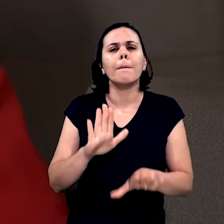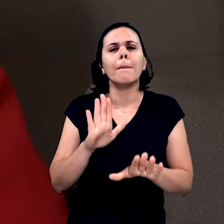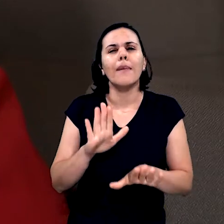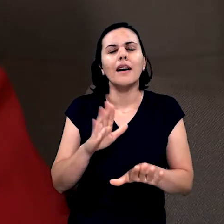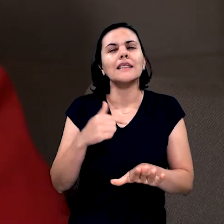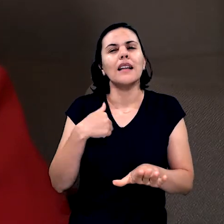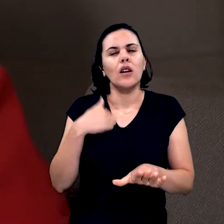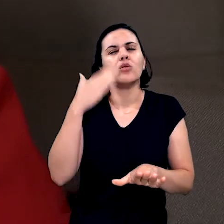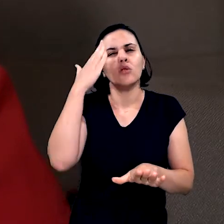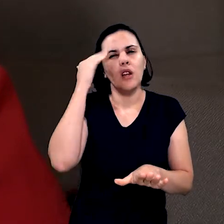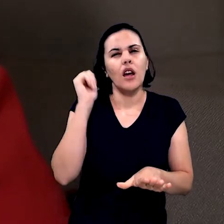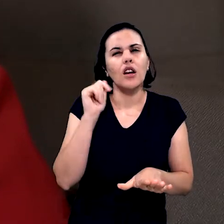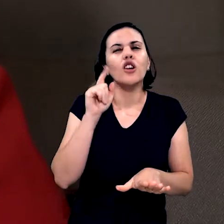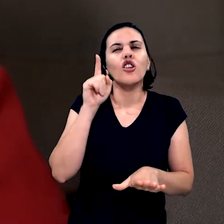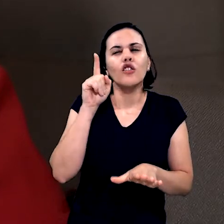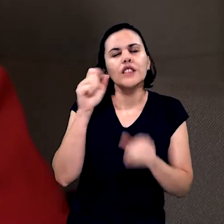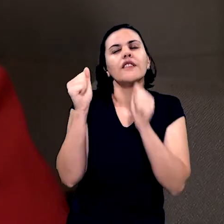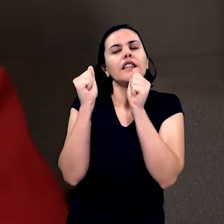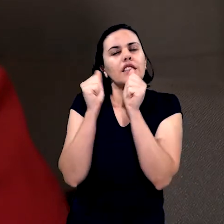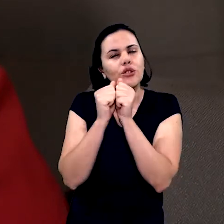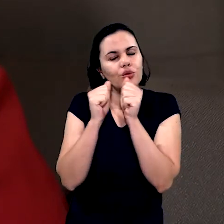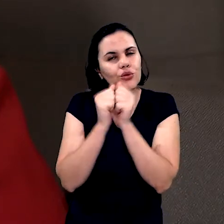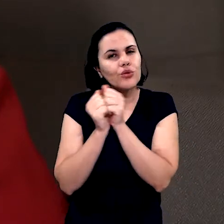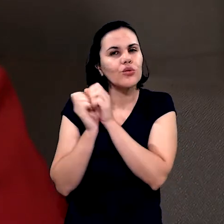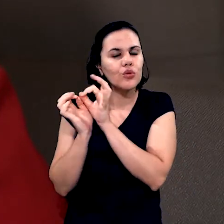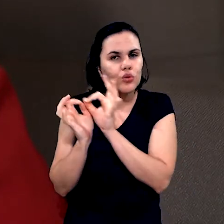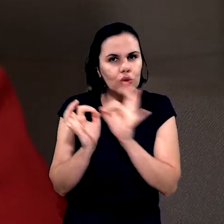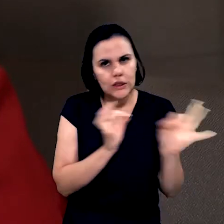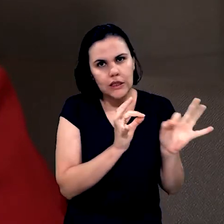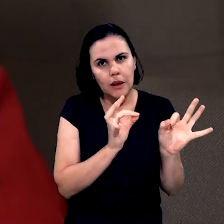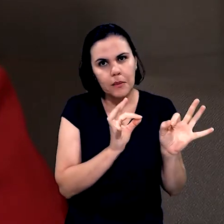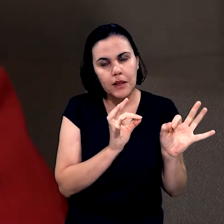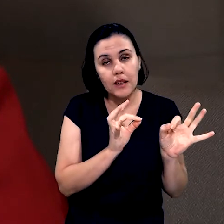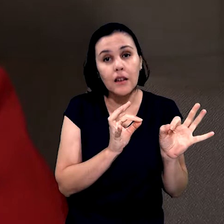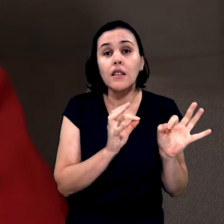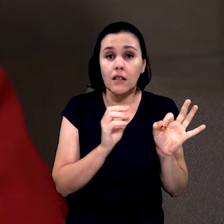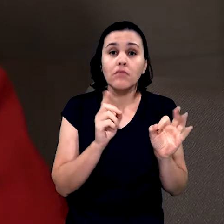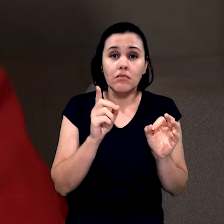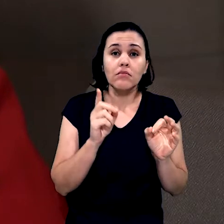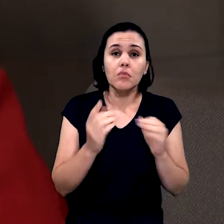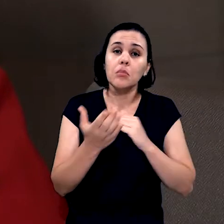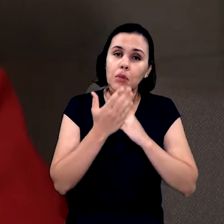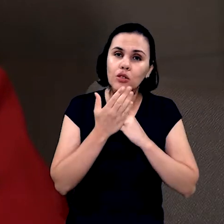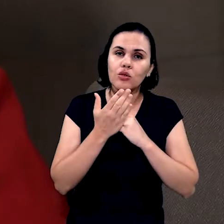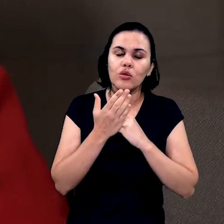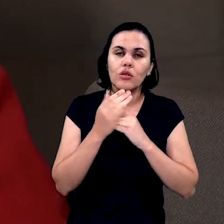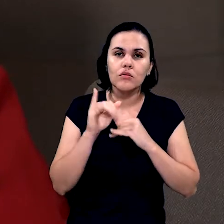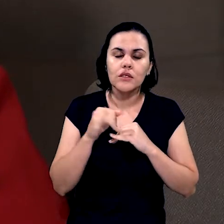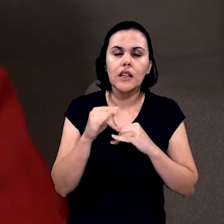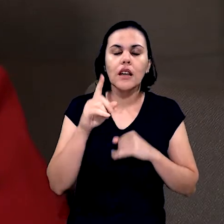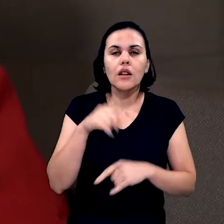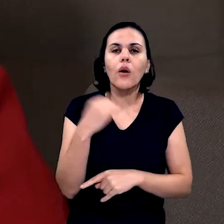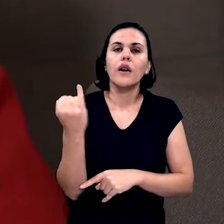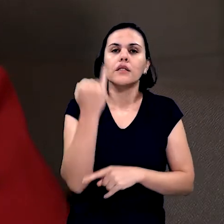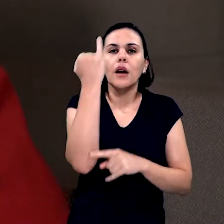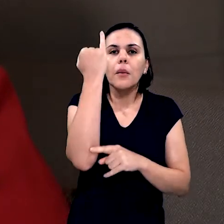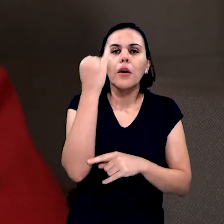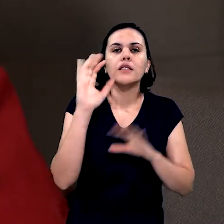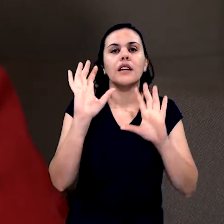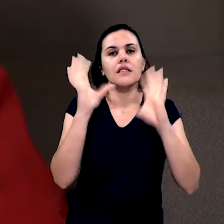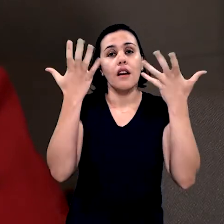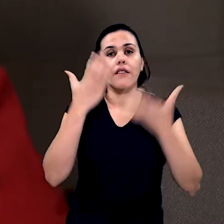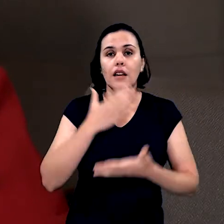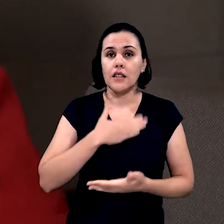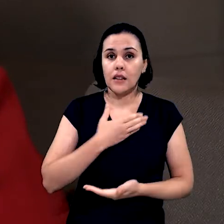mas sei que o Senhor não vai me abandonar. E assim Ele o fez. Então essa importância